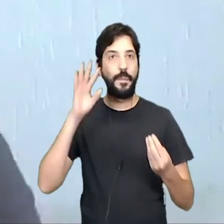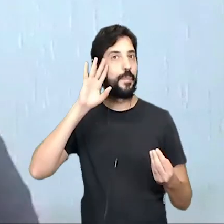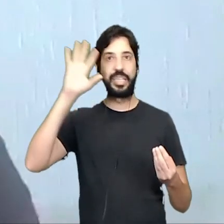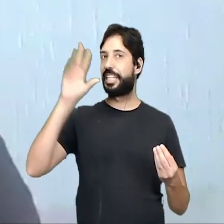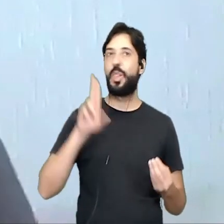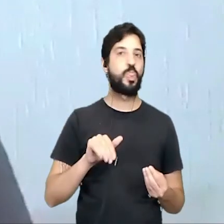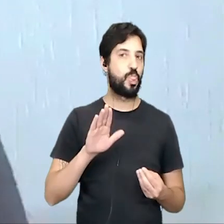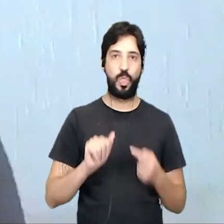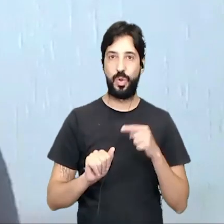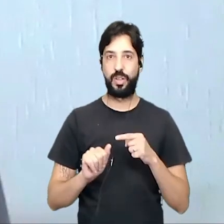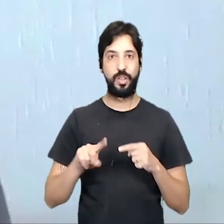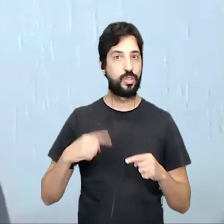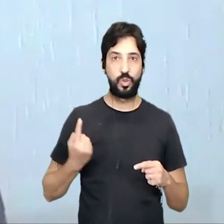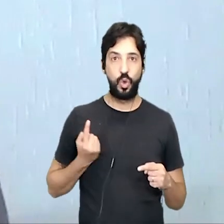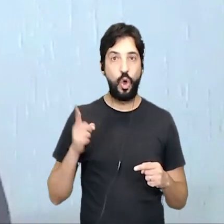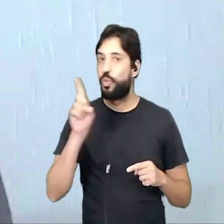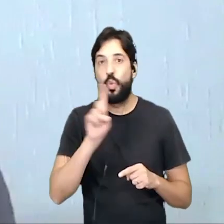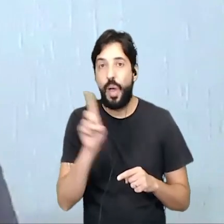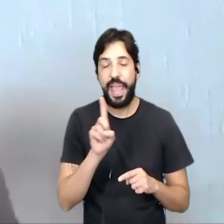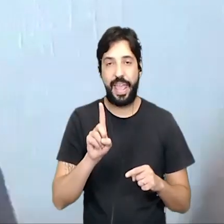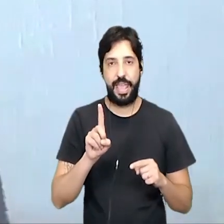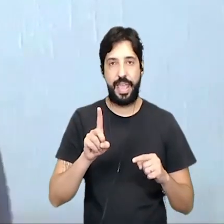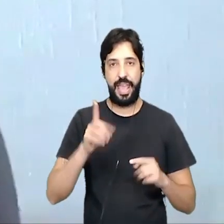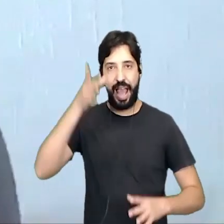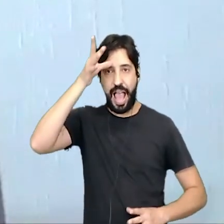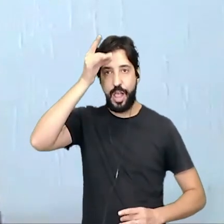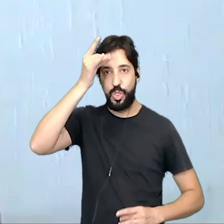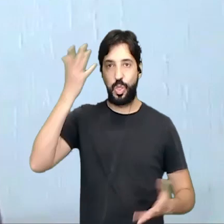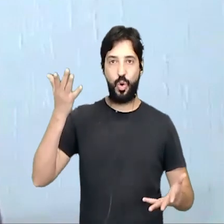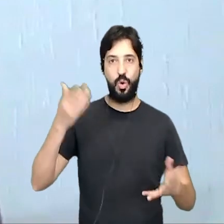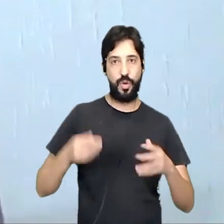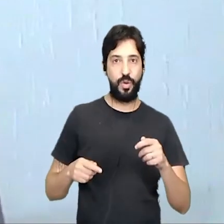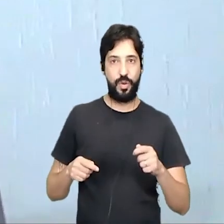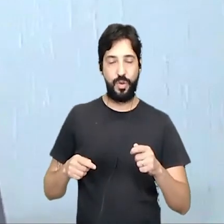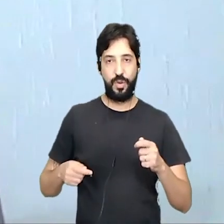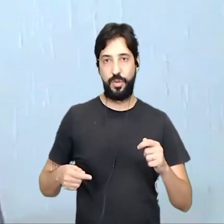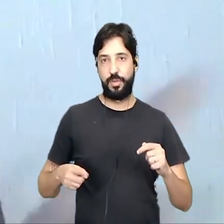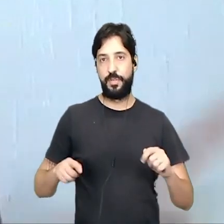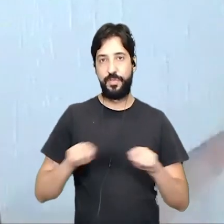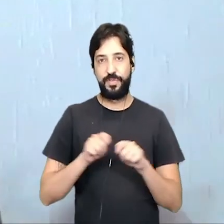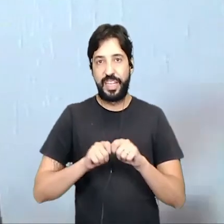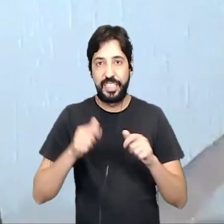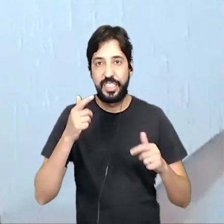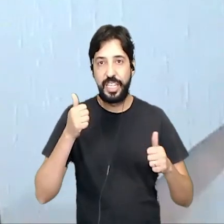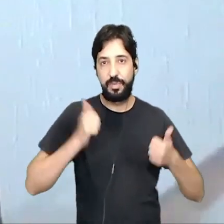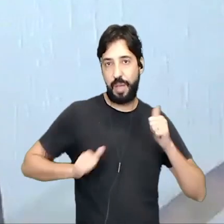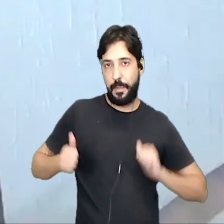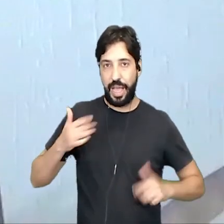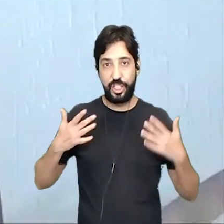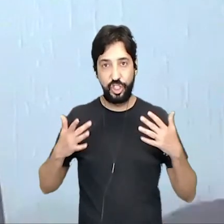com uma coisa inimaginável. A gente não é uma companhia de teatro. Éramos nós dois, sem lenço